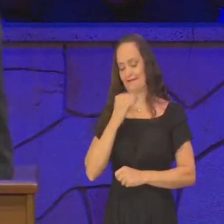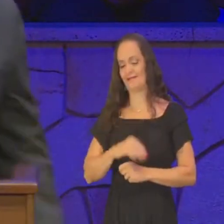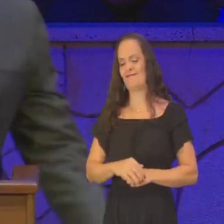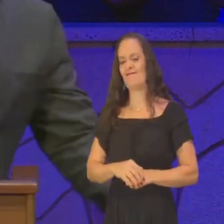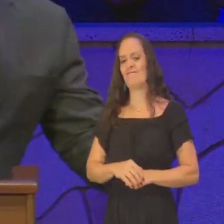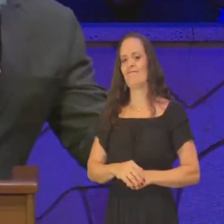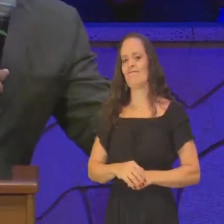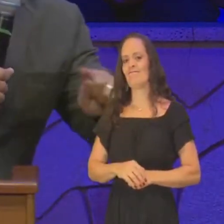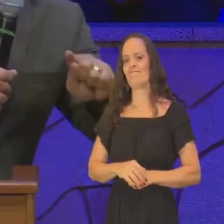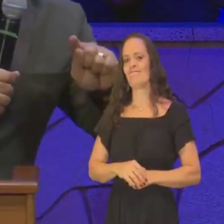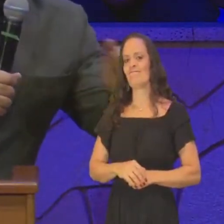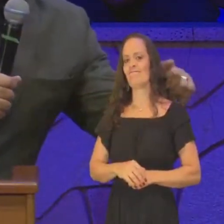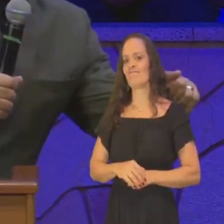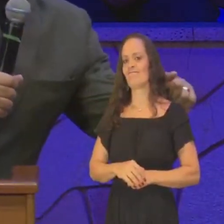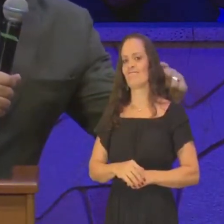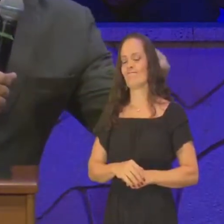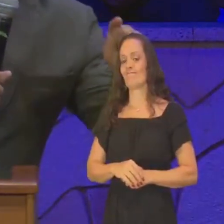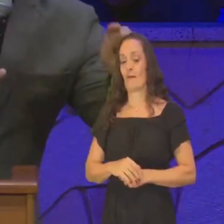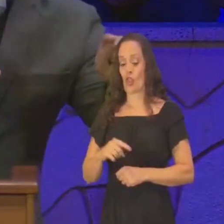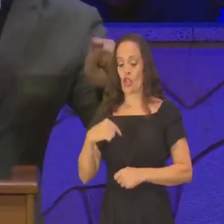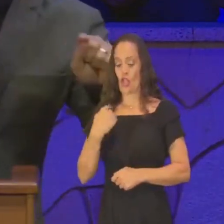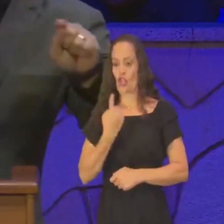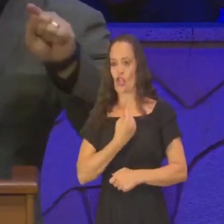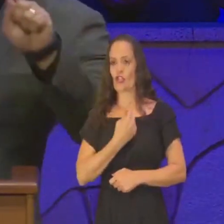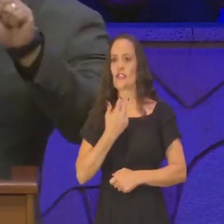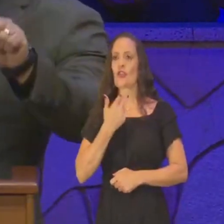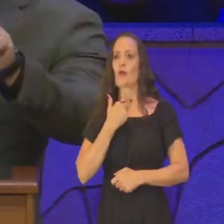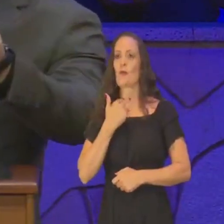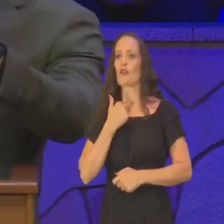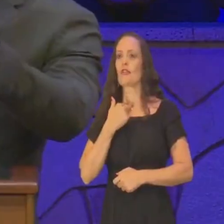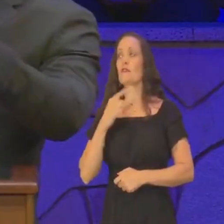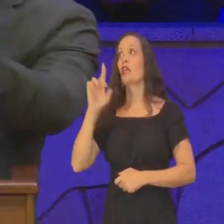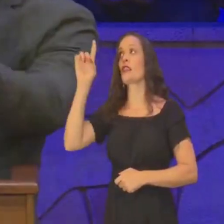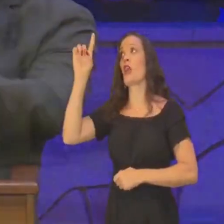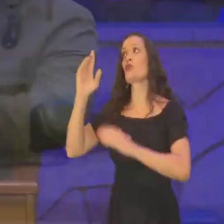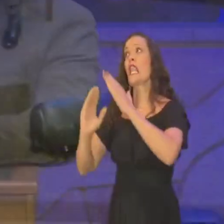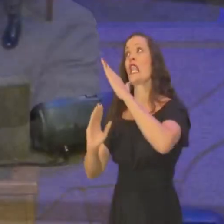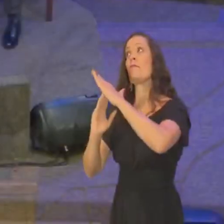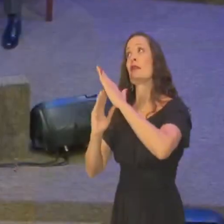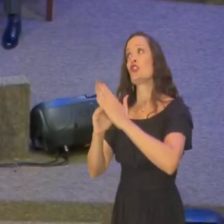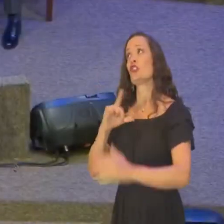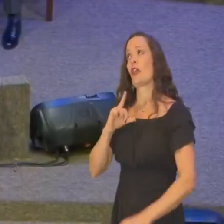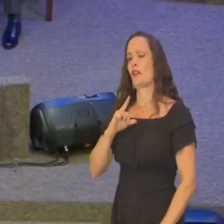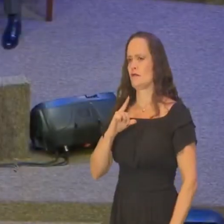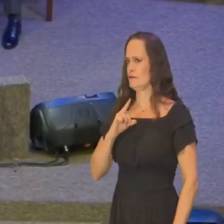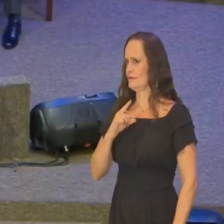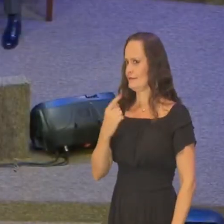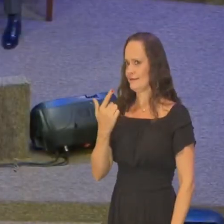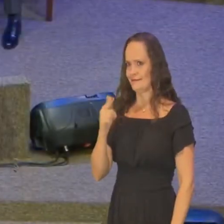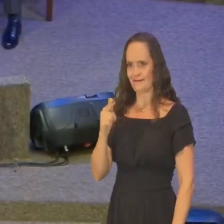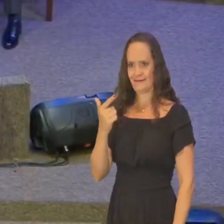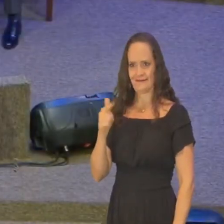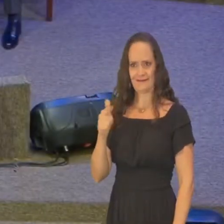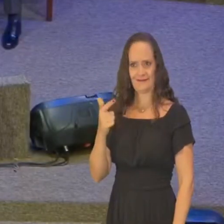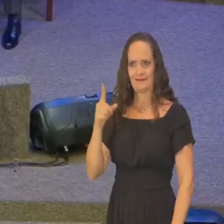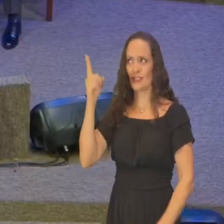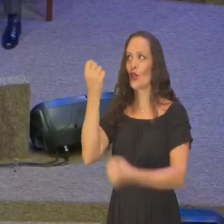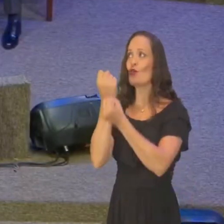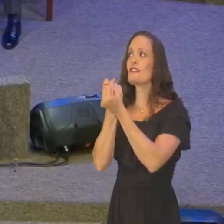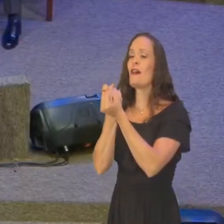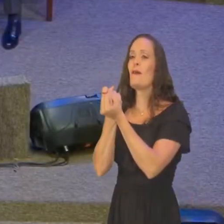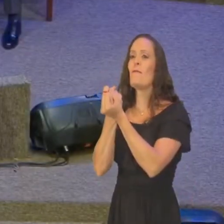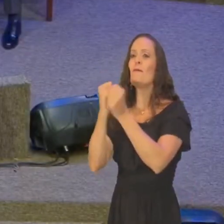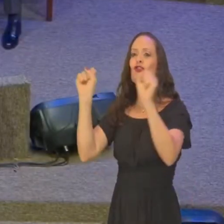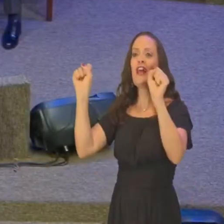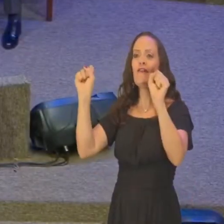Não coloquemos limites para a ação de Deus. Só o Senhor